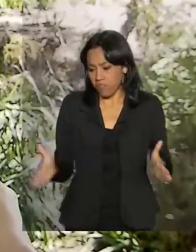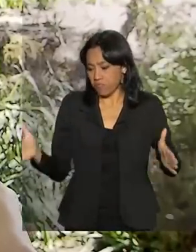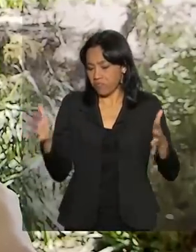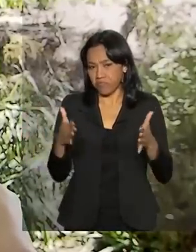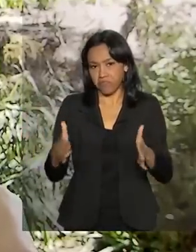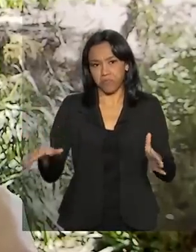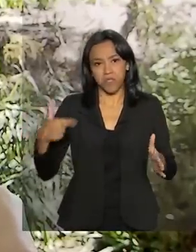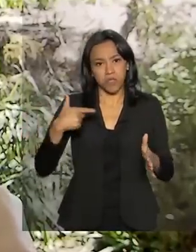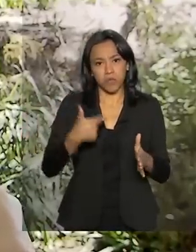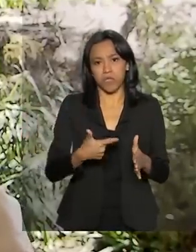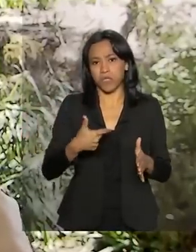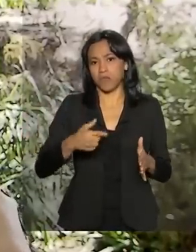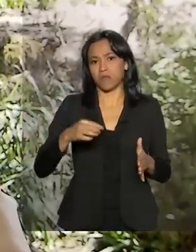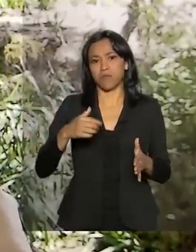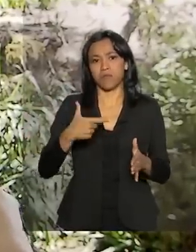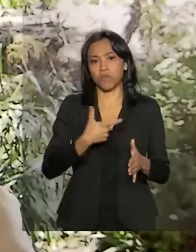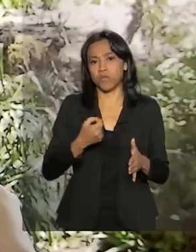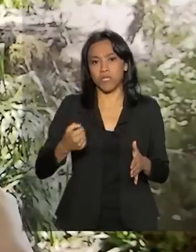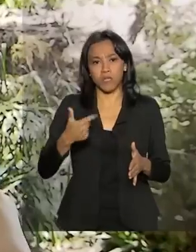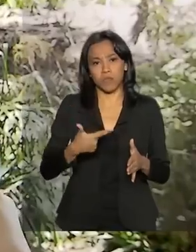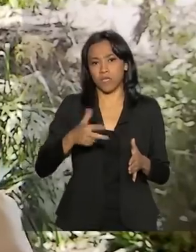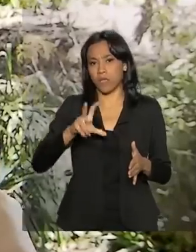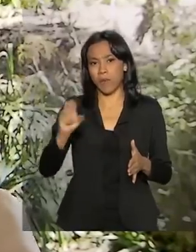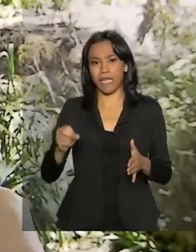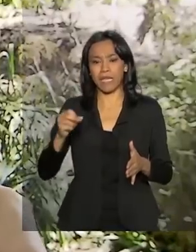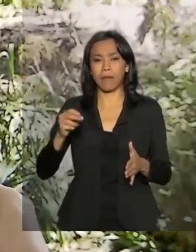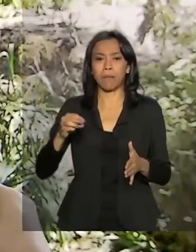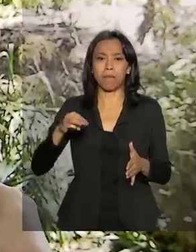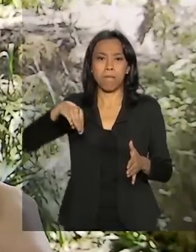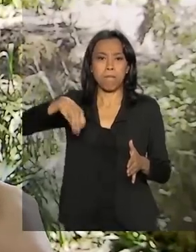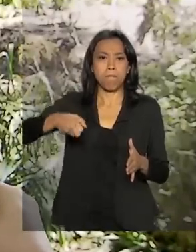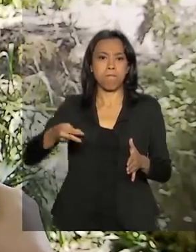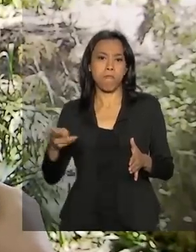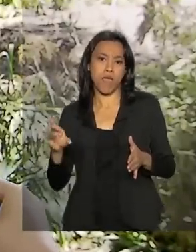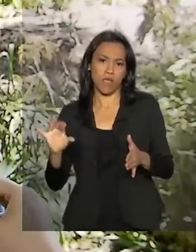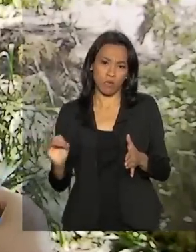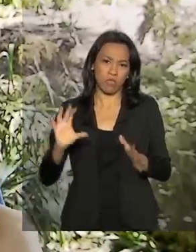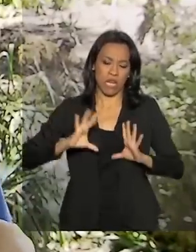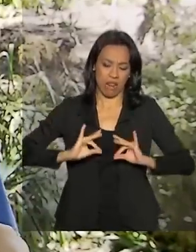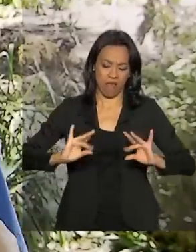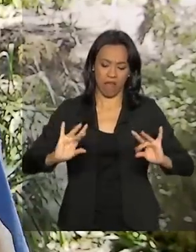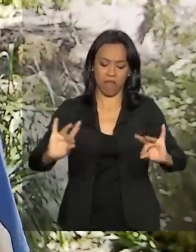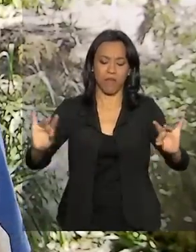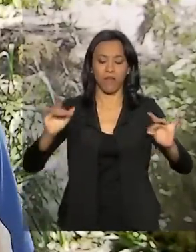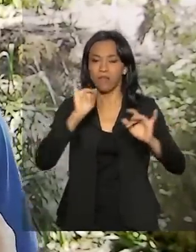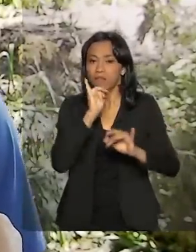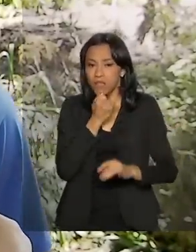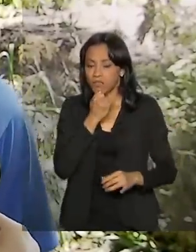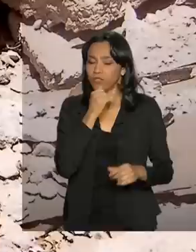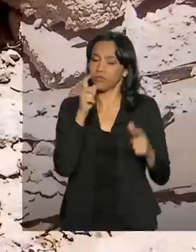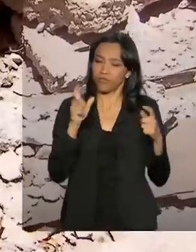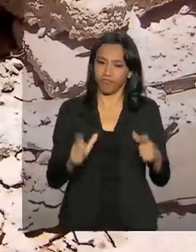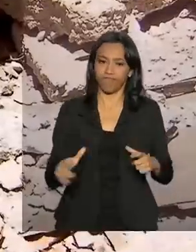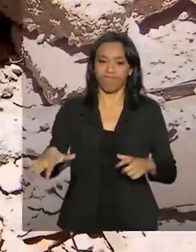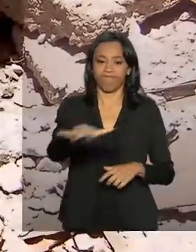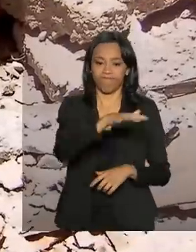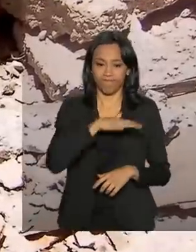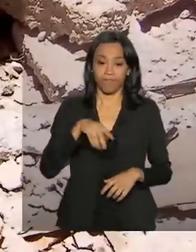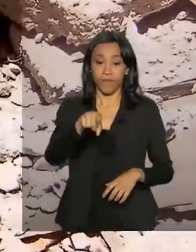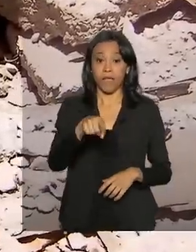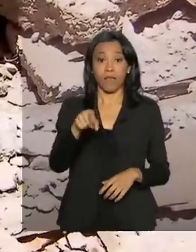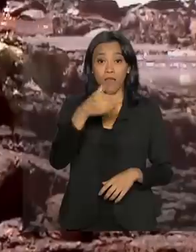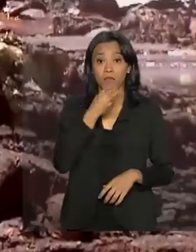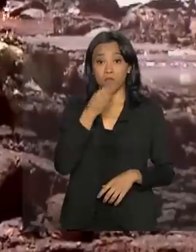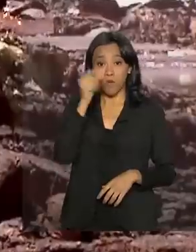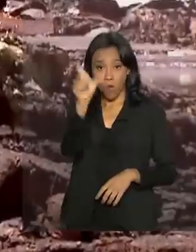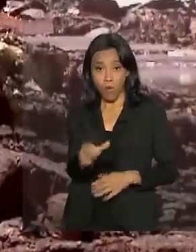uns 200 a 150 metros de lama populada. Então é muito triste mesmo, sabe, a situação. Ele perdeu amigos